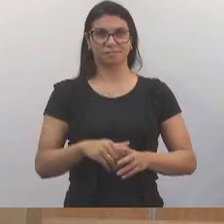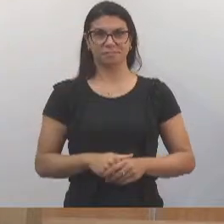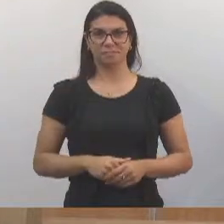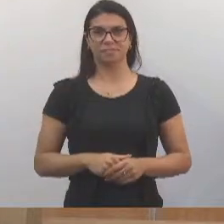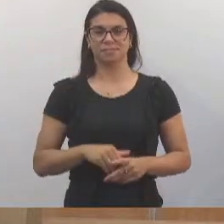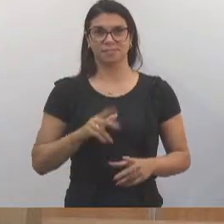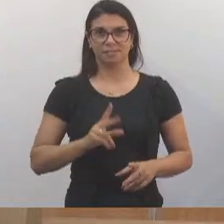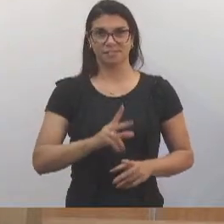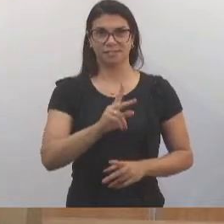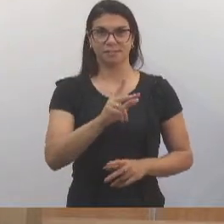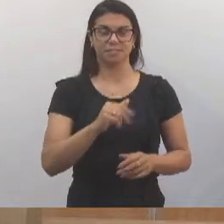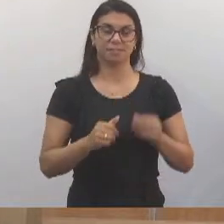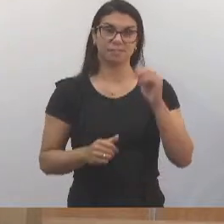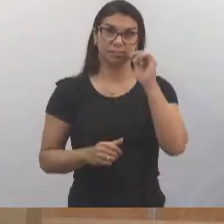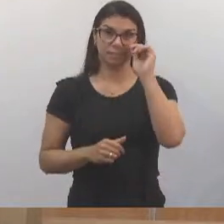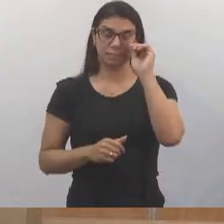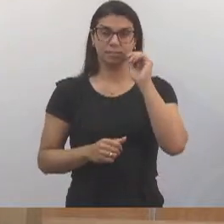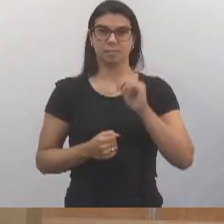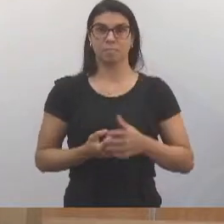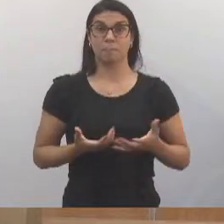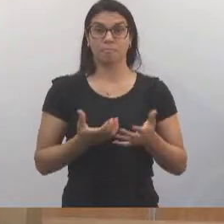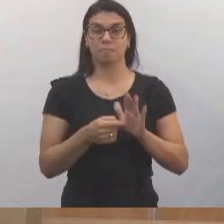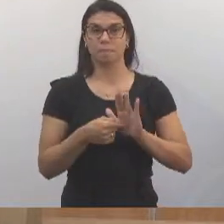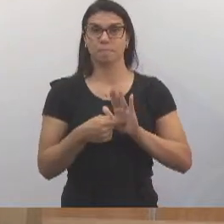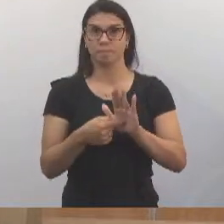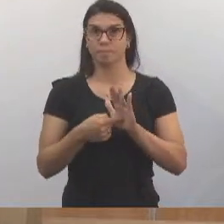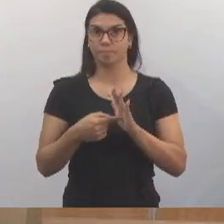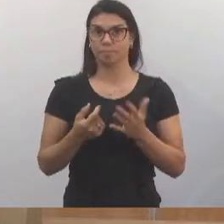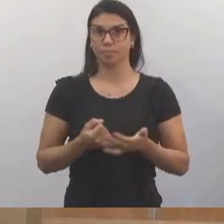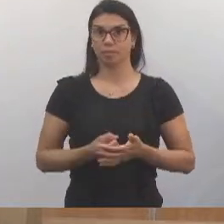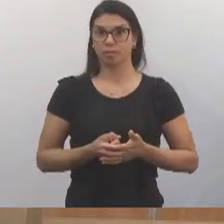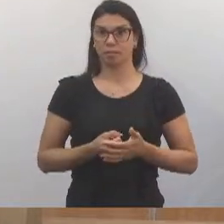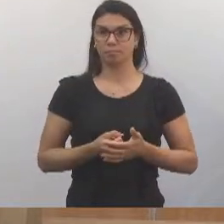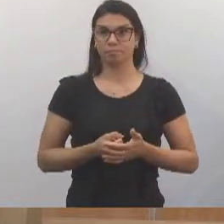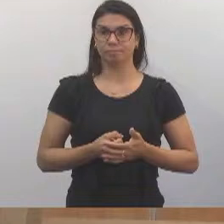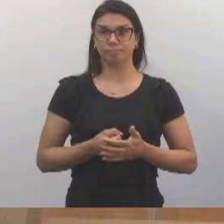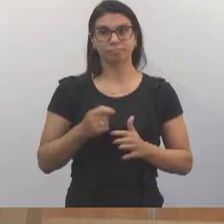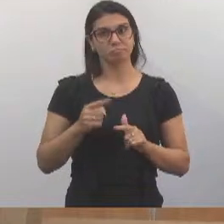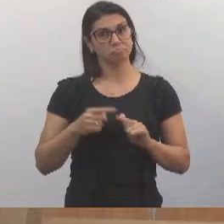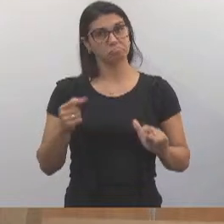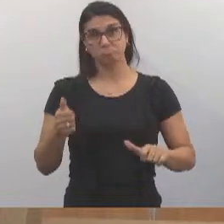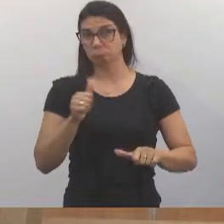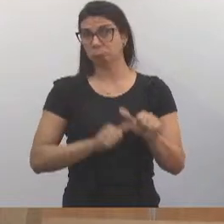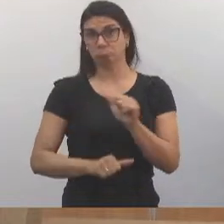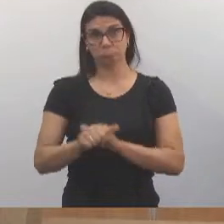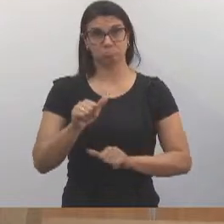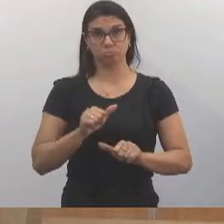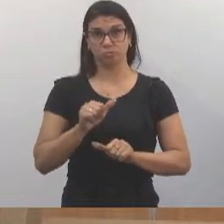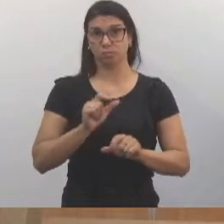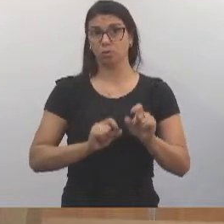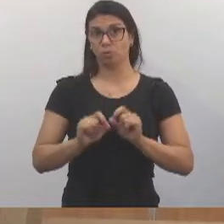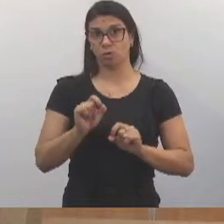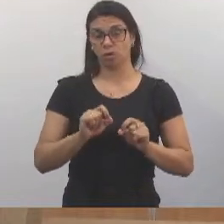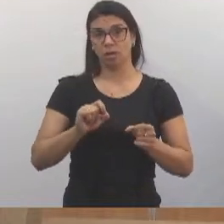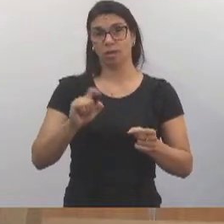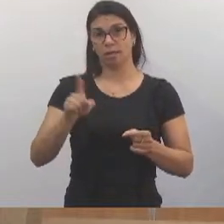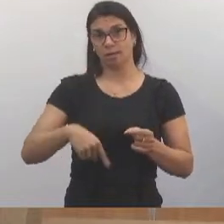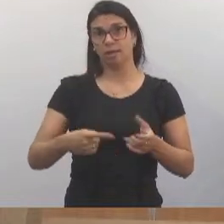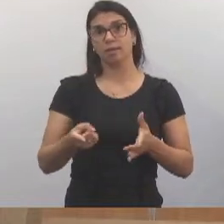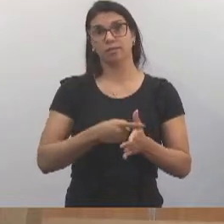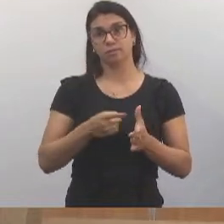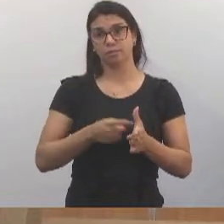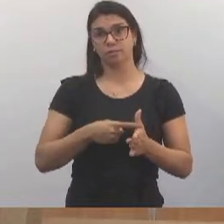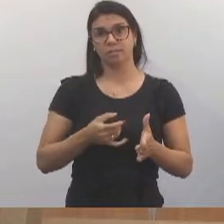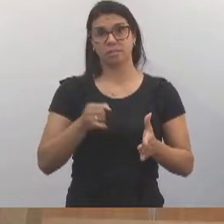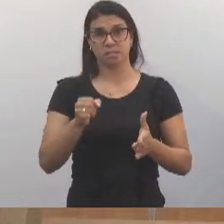as colocações, né? Mas que no fundo não muda que é uma dívida. Então, se